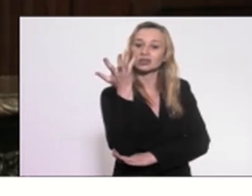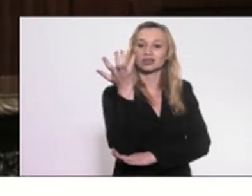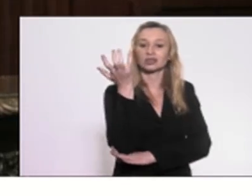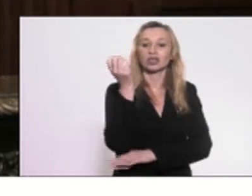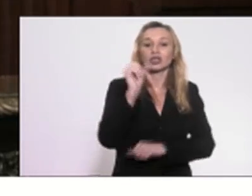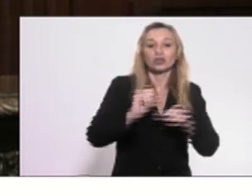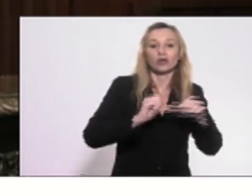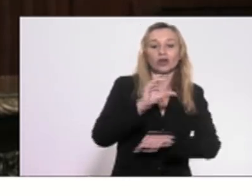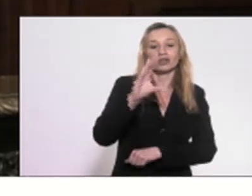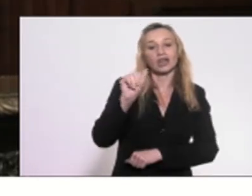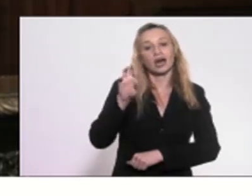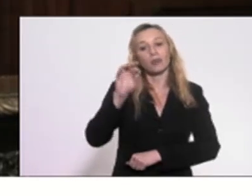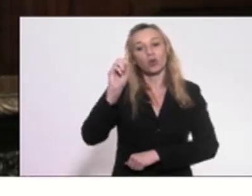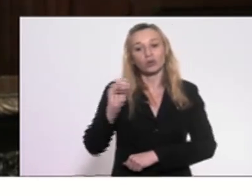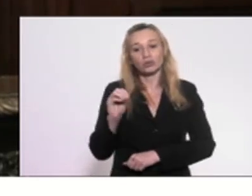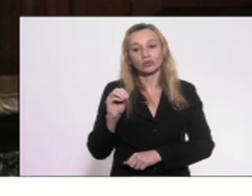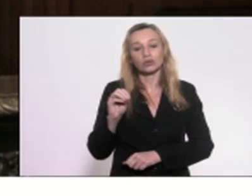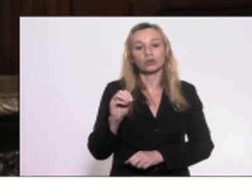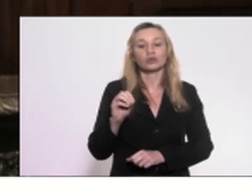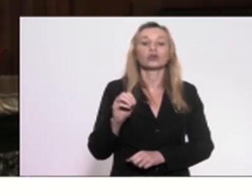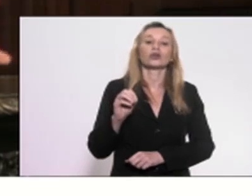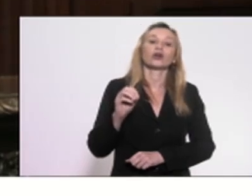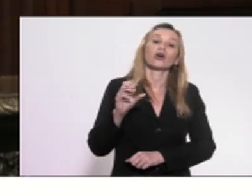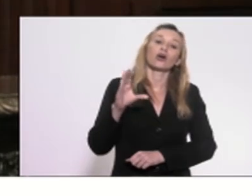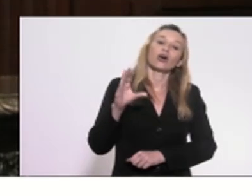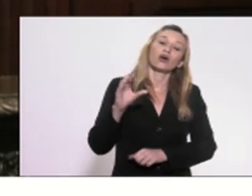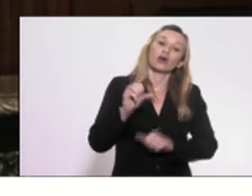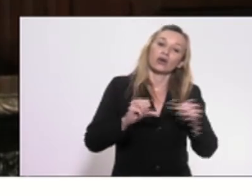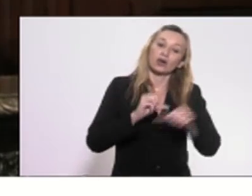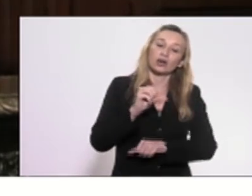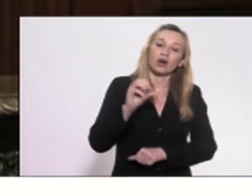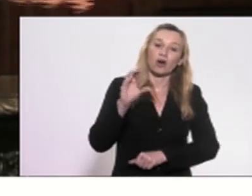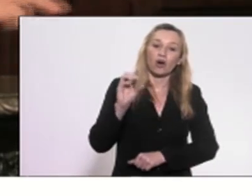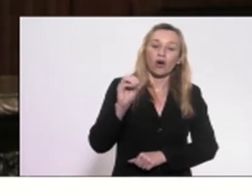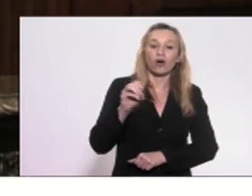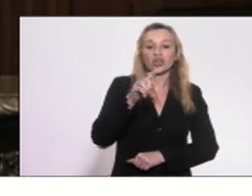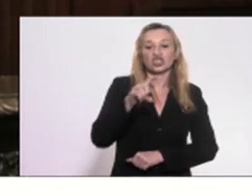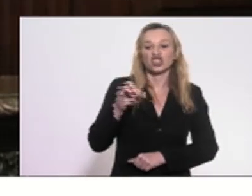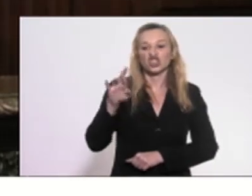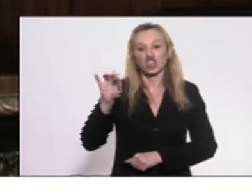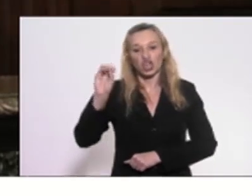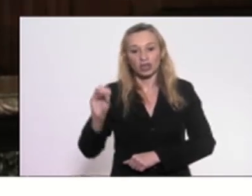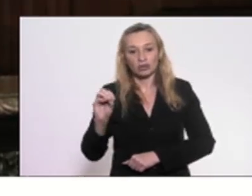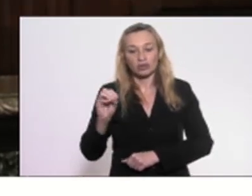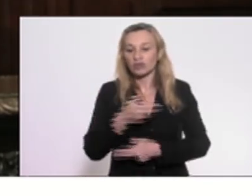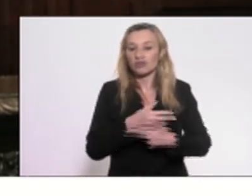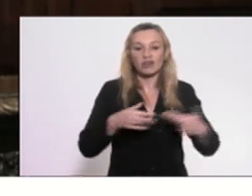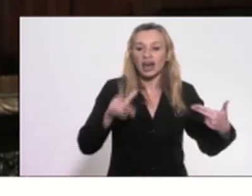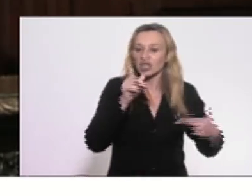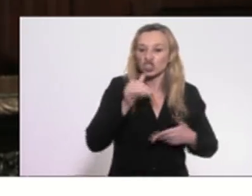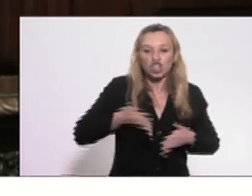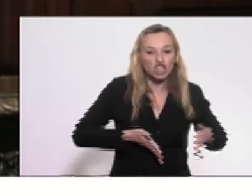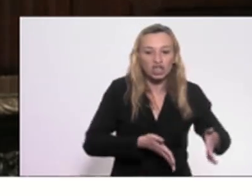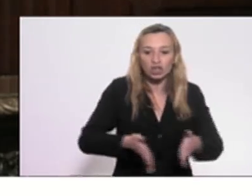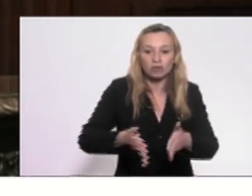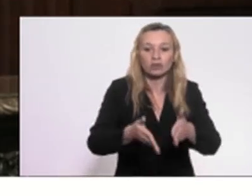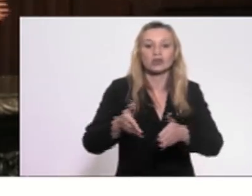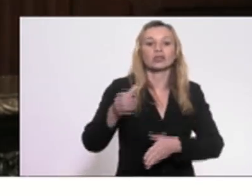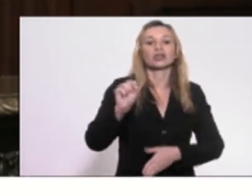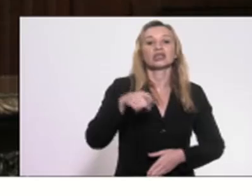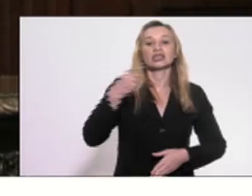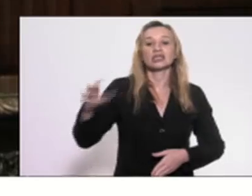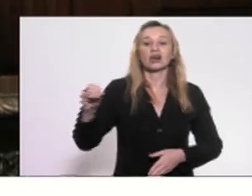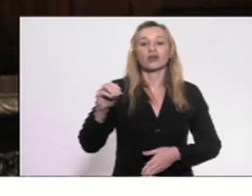carbono com o oxigênio, que formam verdadeiros rios São Franciscos